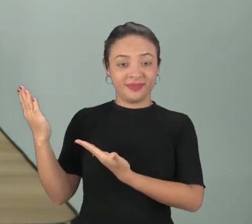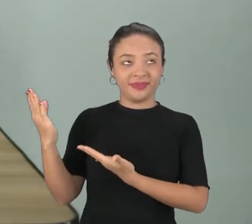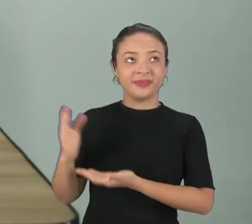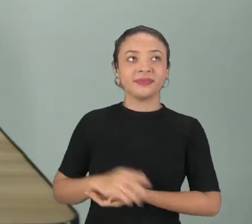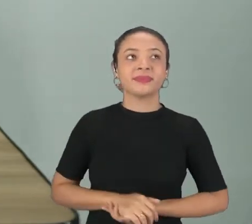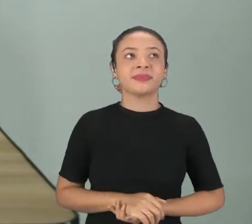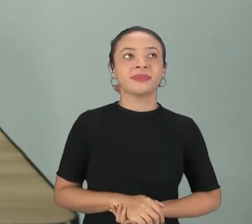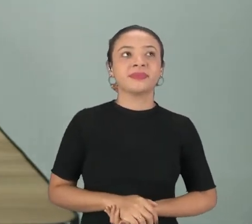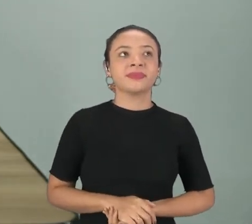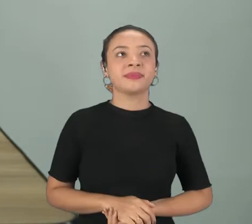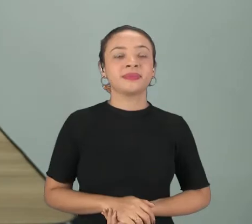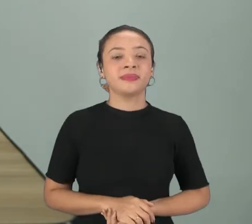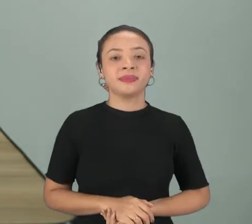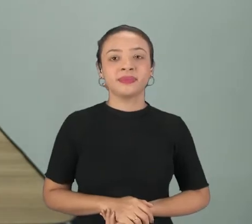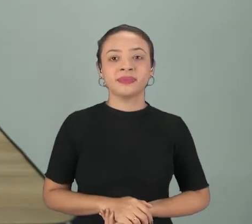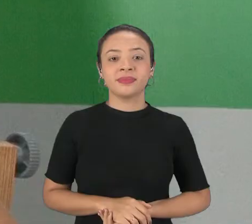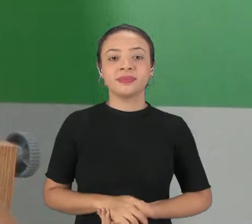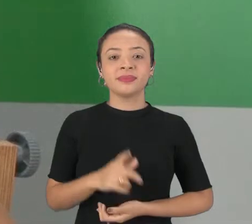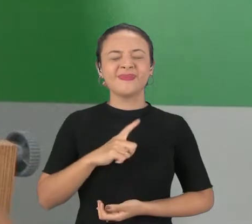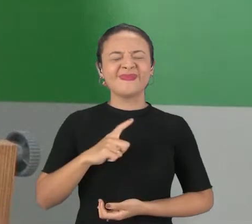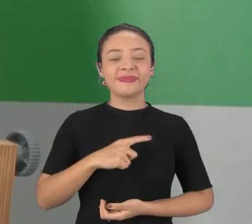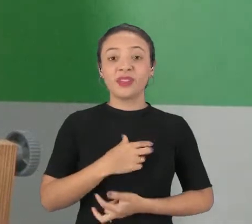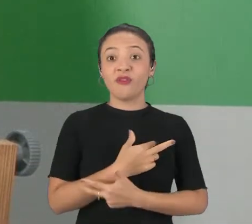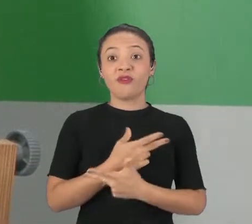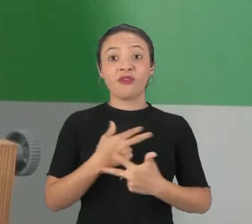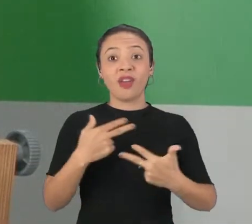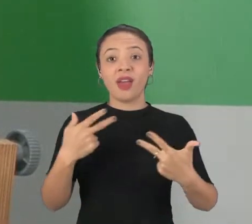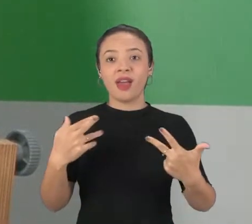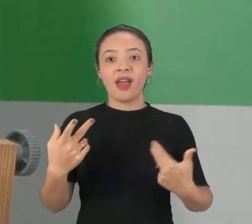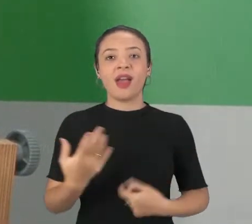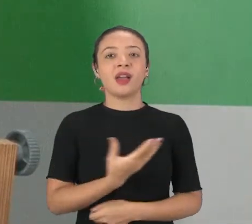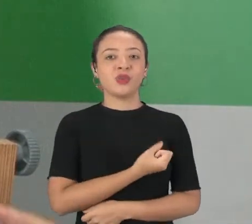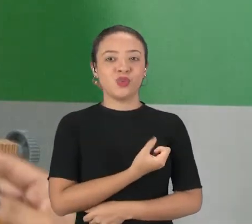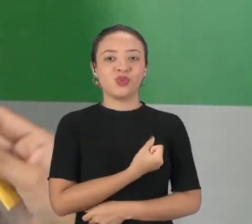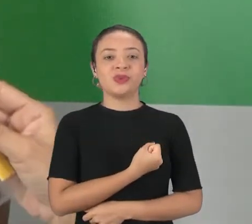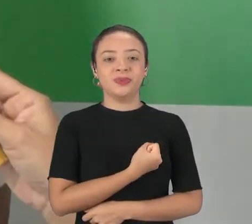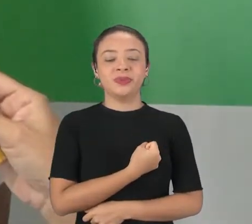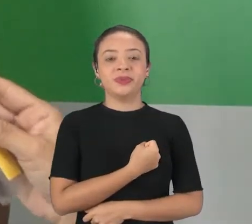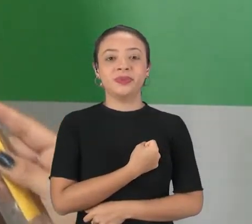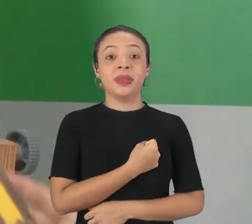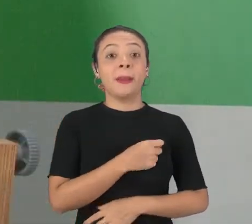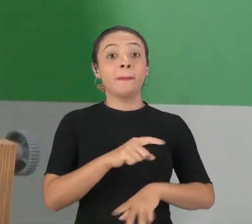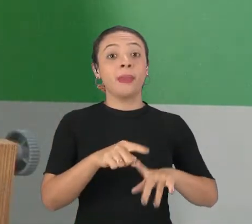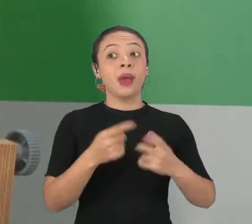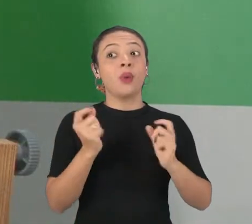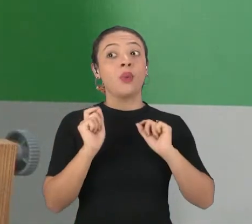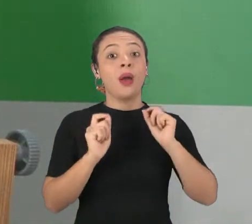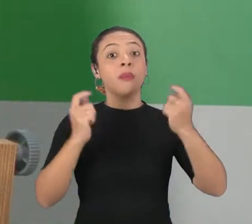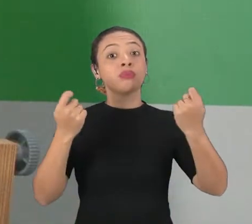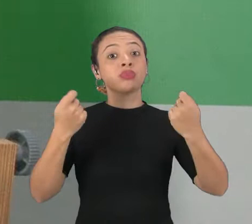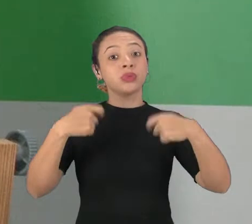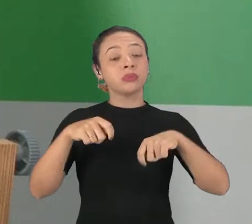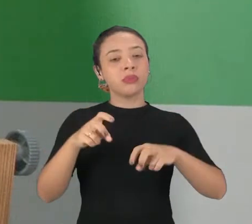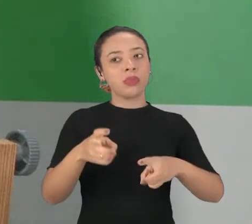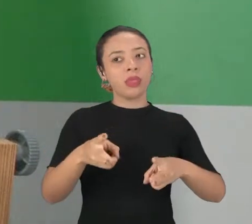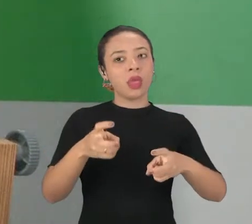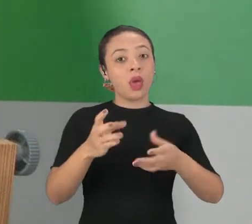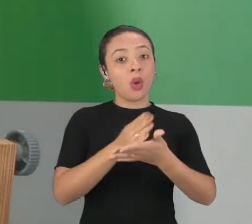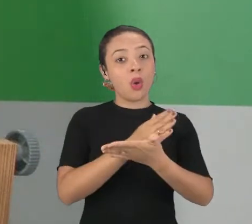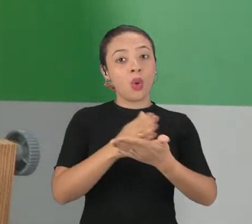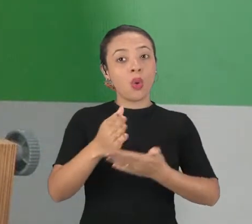jogo e tem bastante números Mas é possível observar que alguns